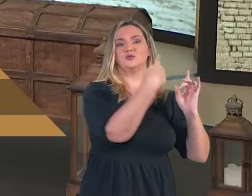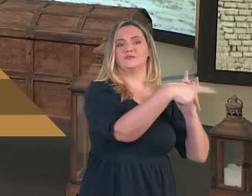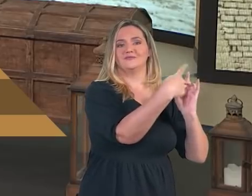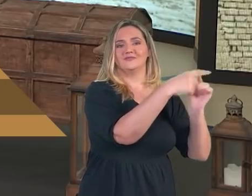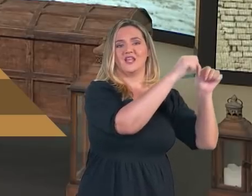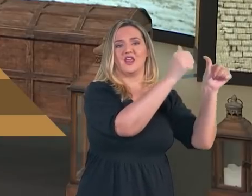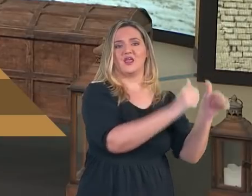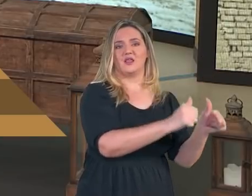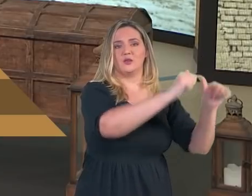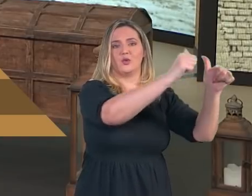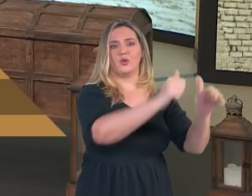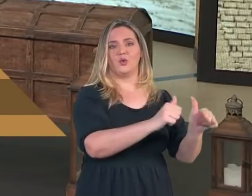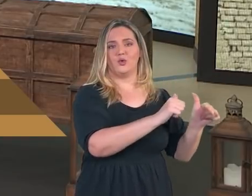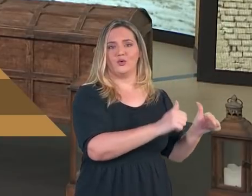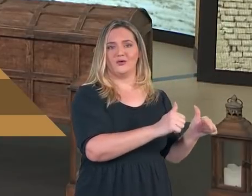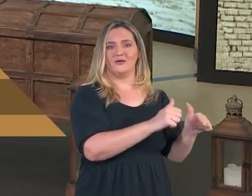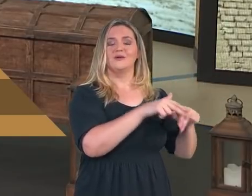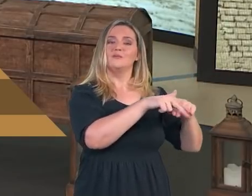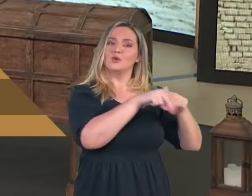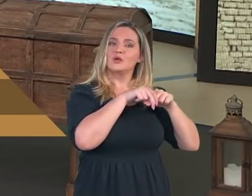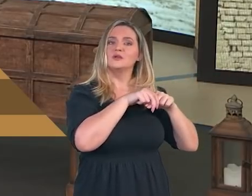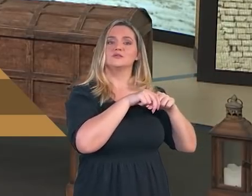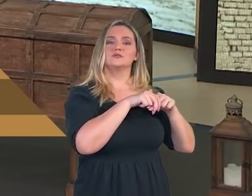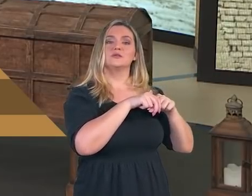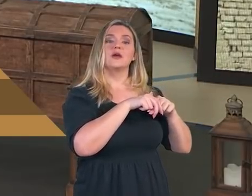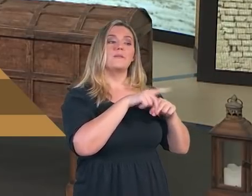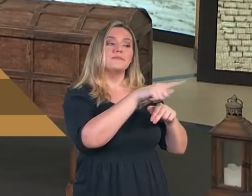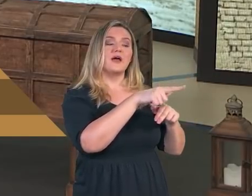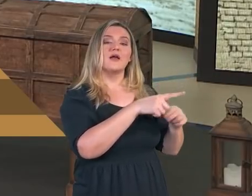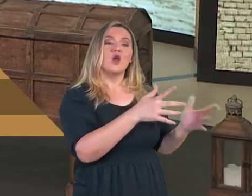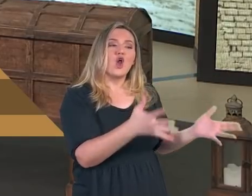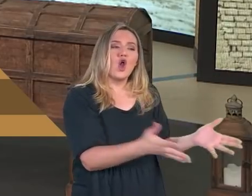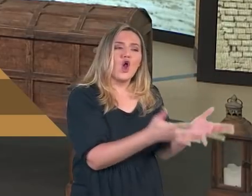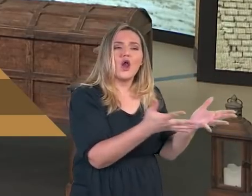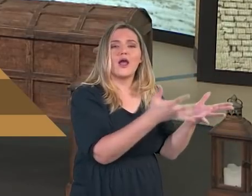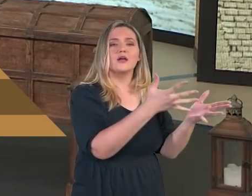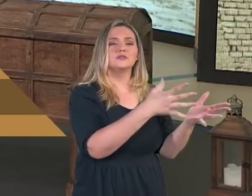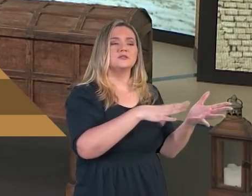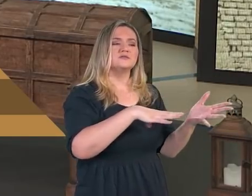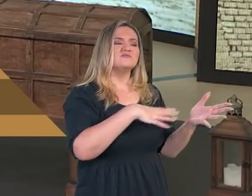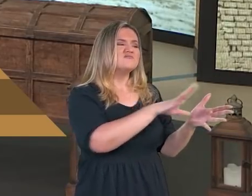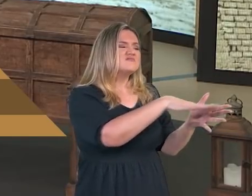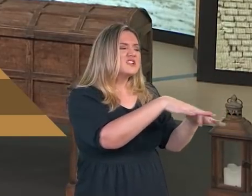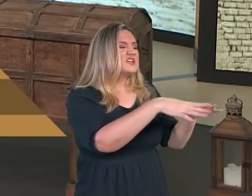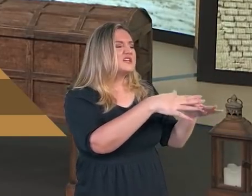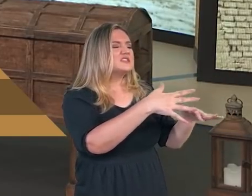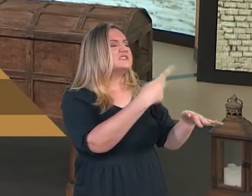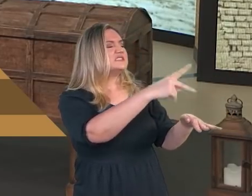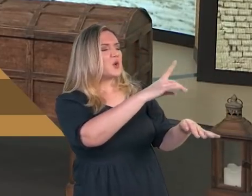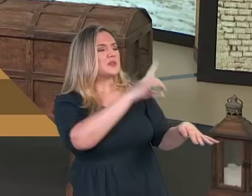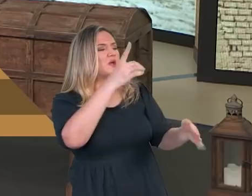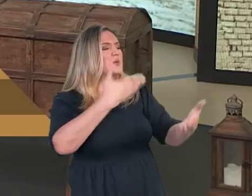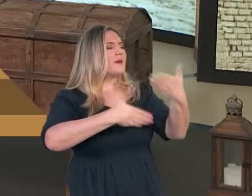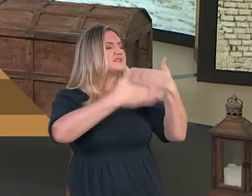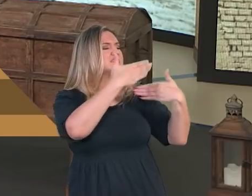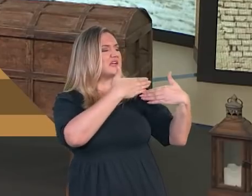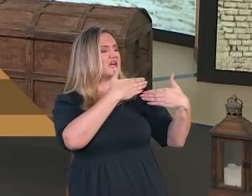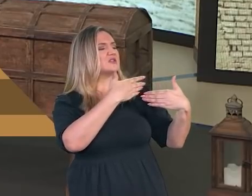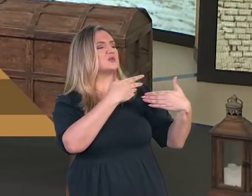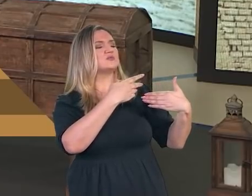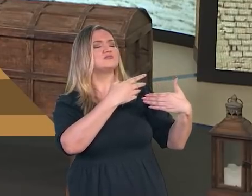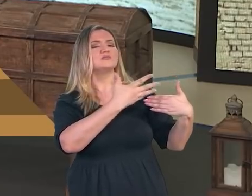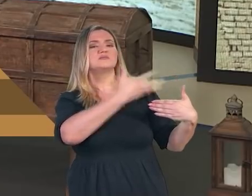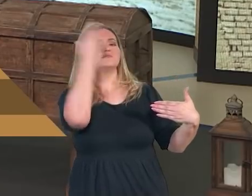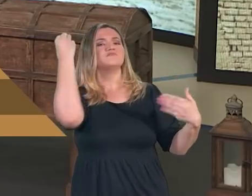que os seus nomes foram mudados como uma maneira de encorajá-los a esquecer o Deus da tradição de seus pais, o Deus de